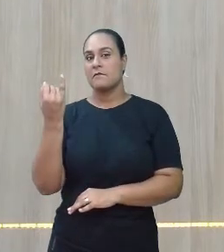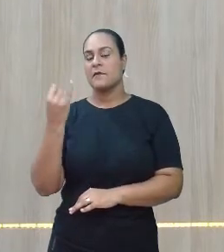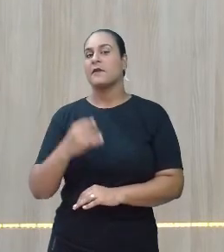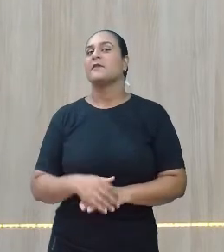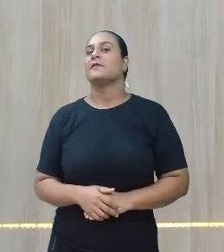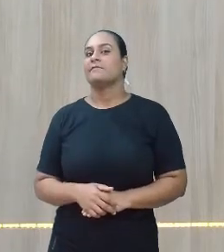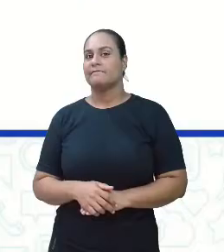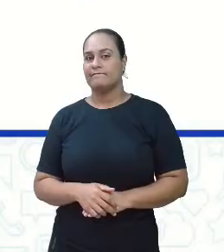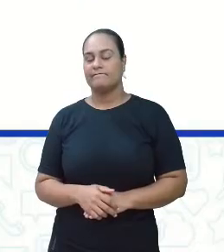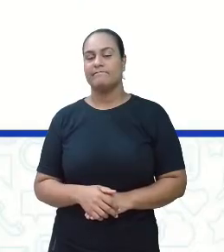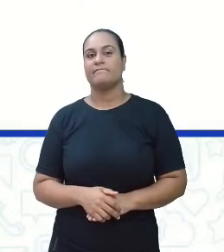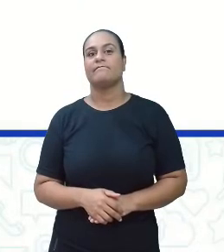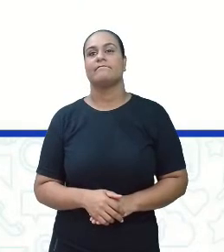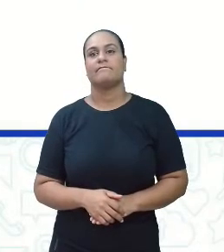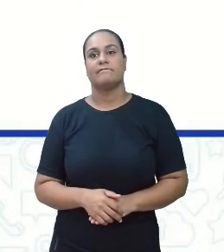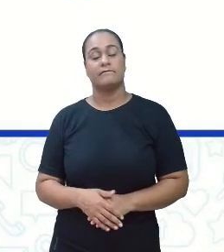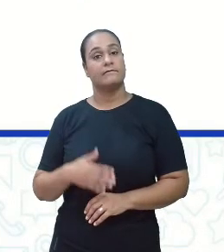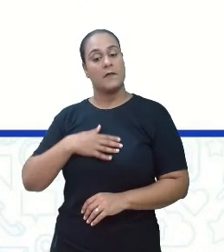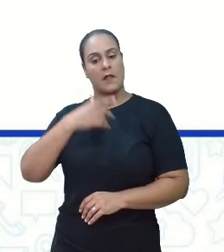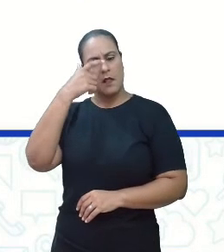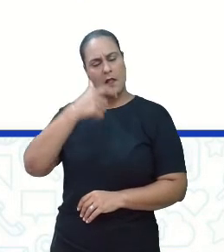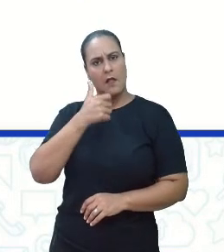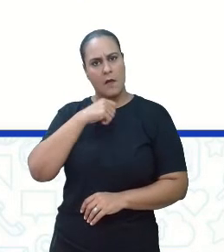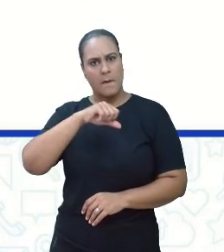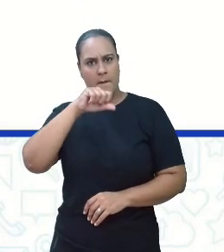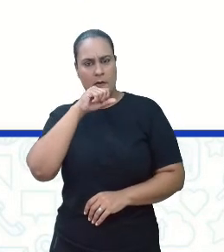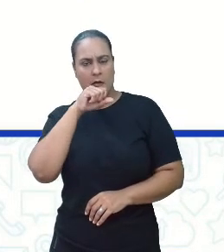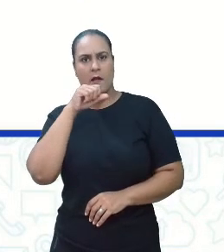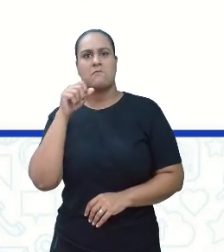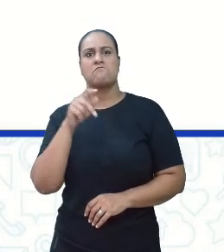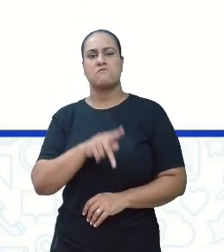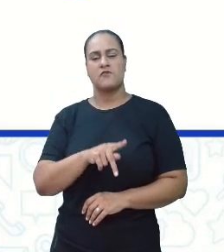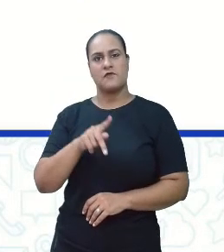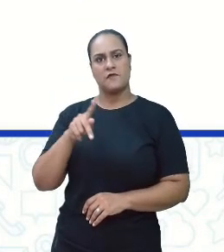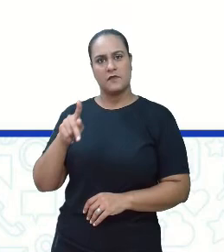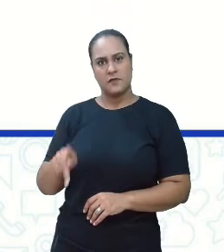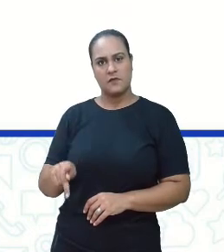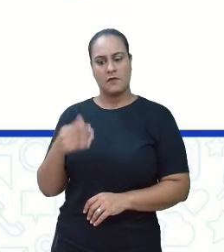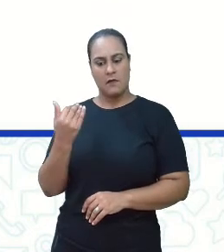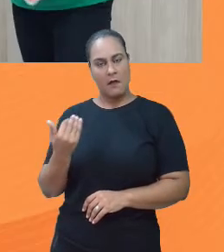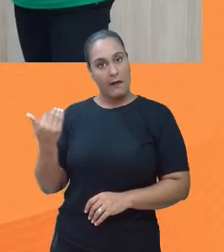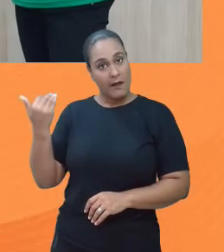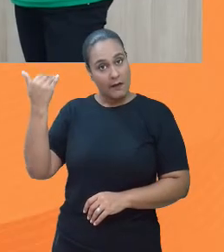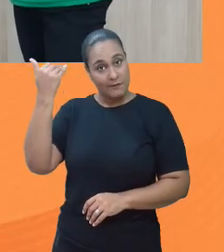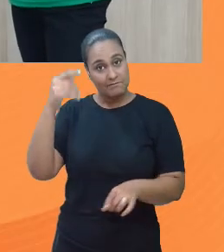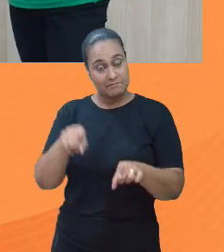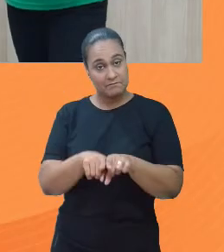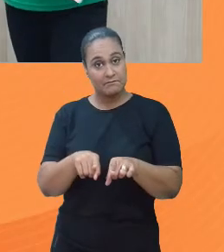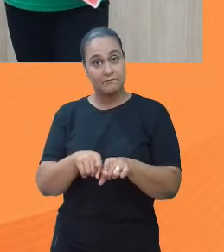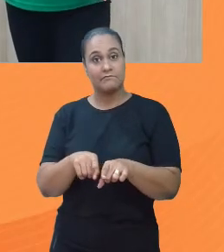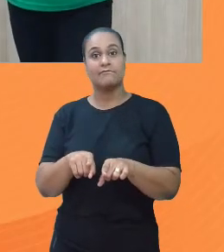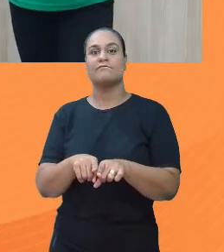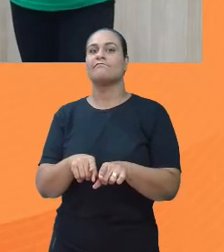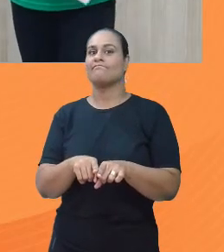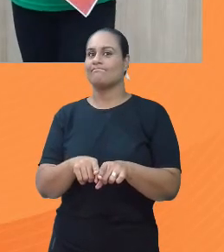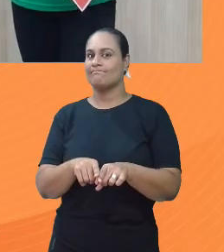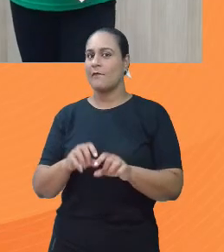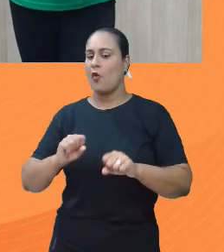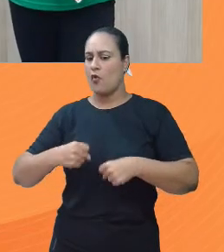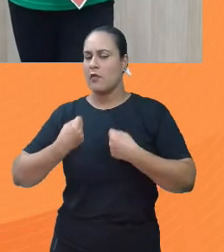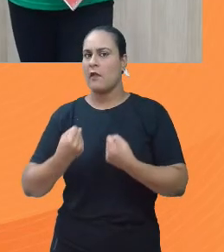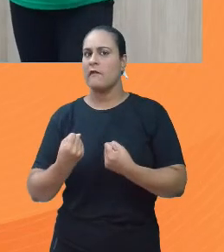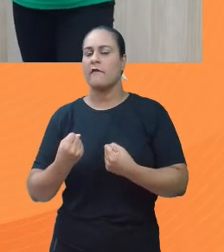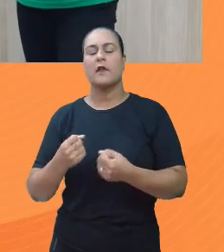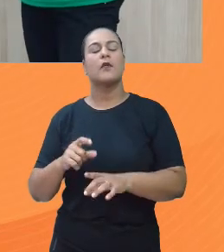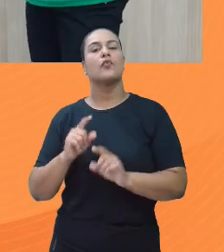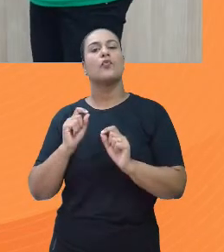relação a não às drogas. Eu, enquanto mãe, enquanto professora, né, enquanto adulto também, eu levanto essa bandeira de dizer não às